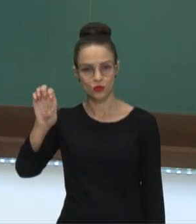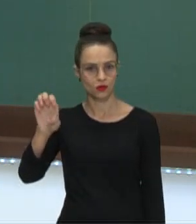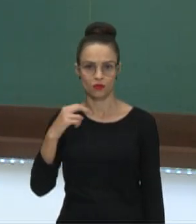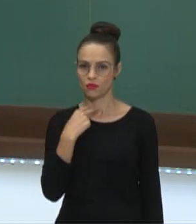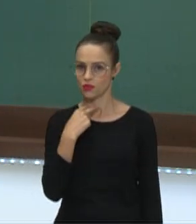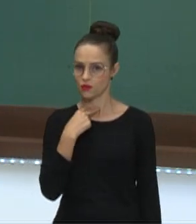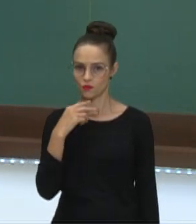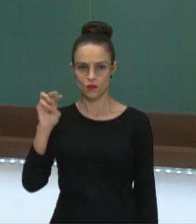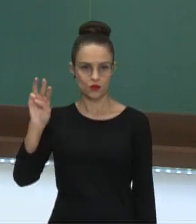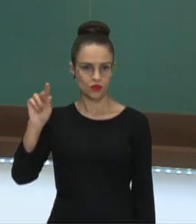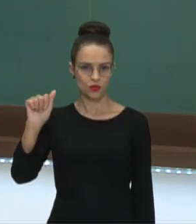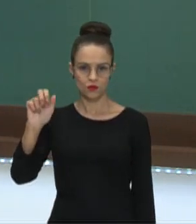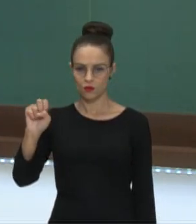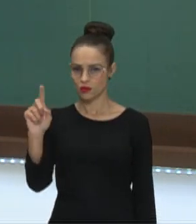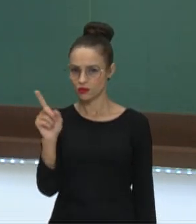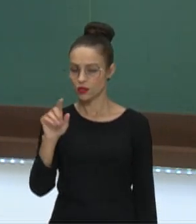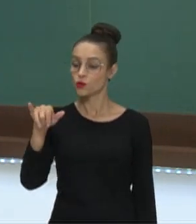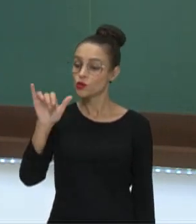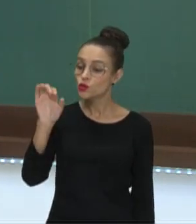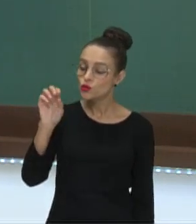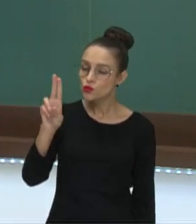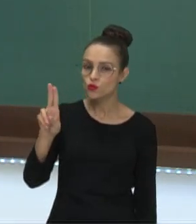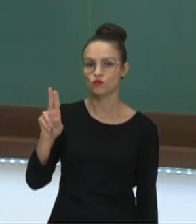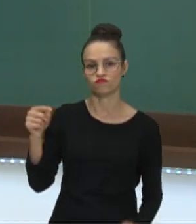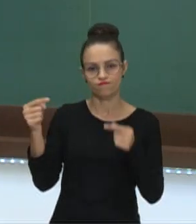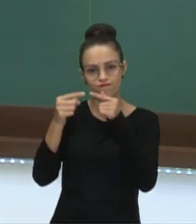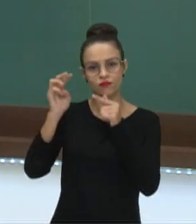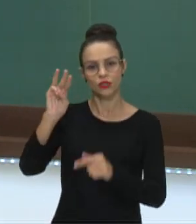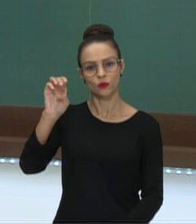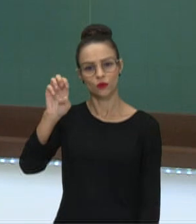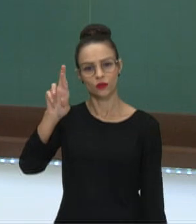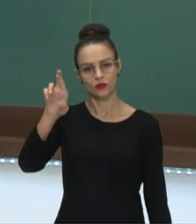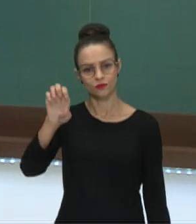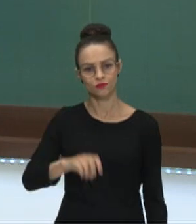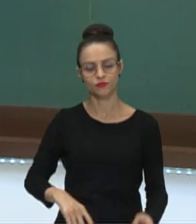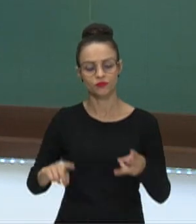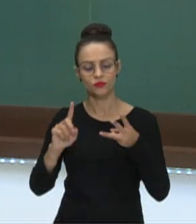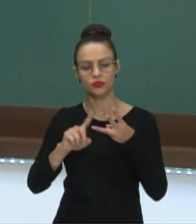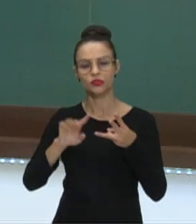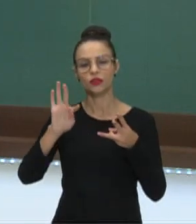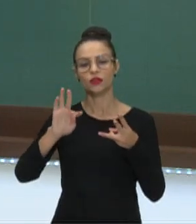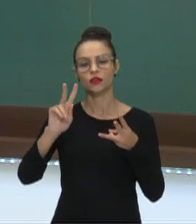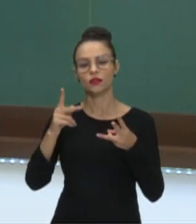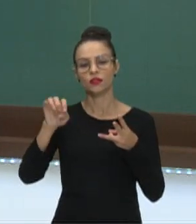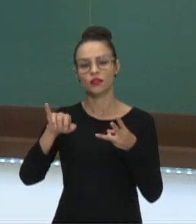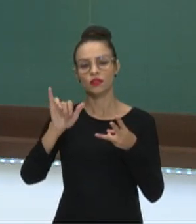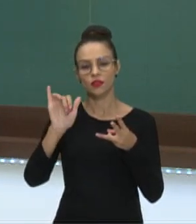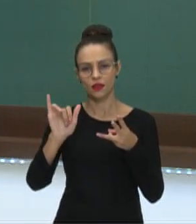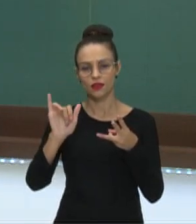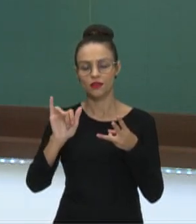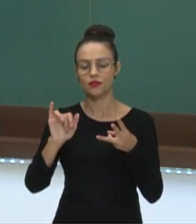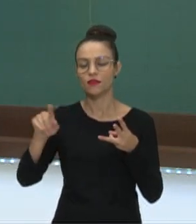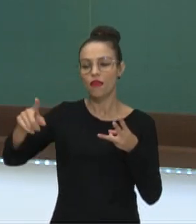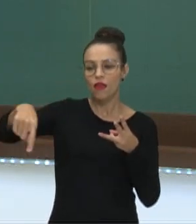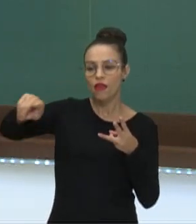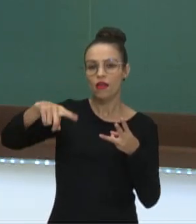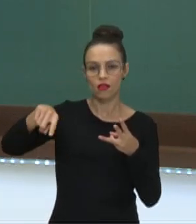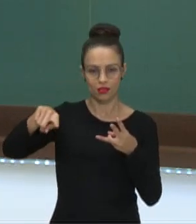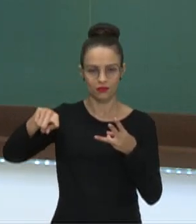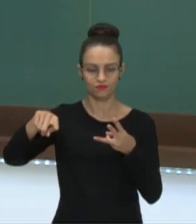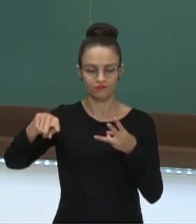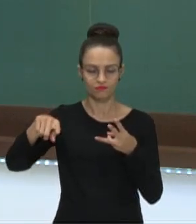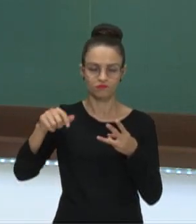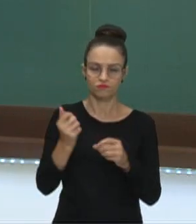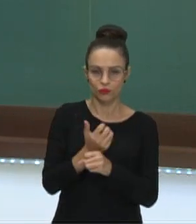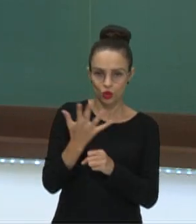usar you was, ok? Então, sempre o you eu vou usar com were. E o they, que também é o plural de ele, de